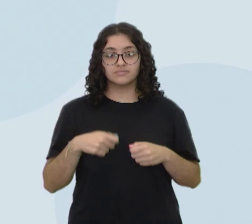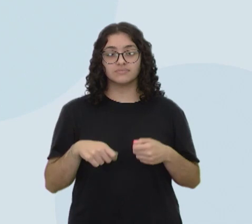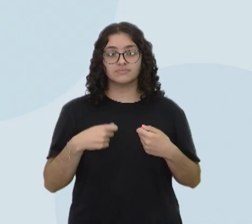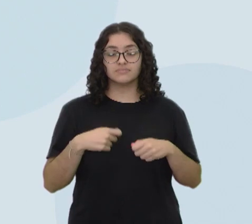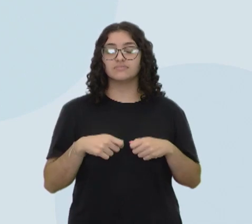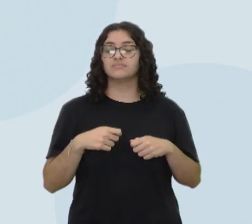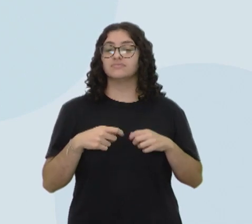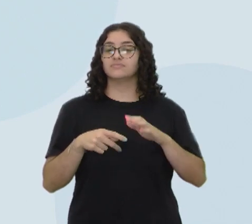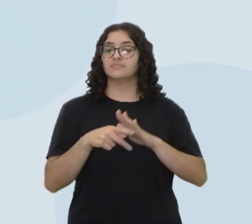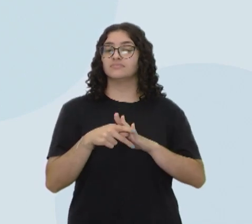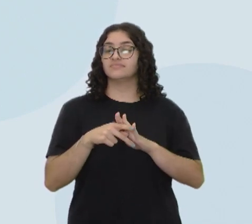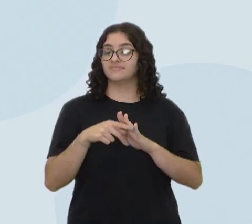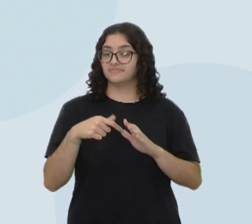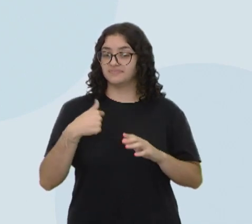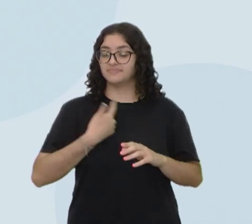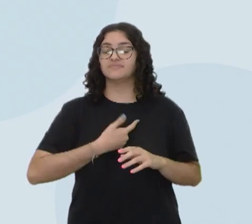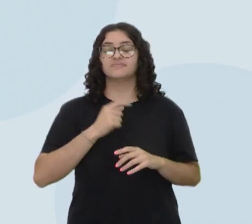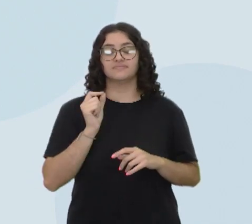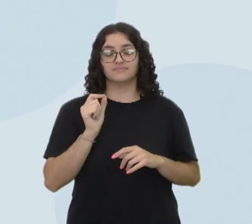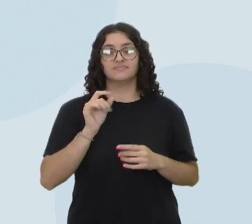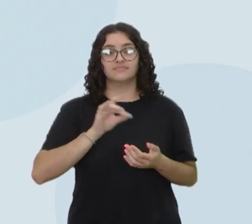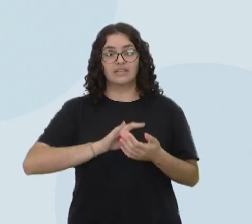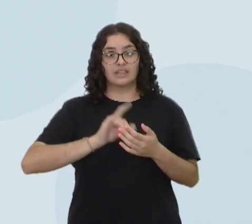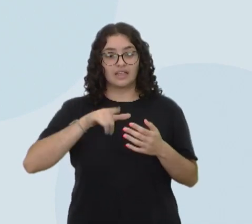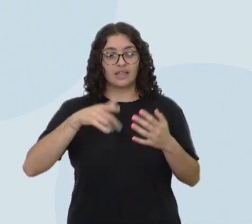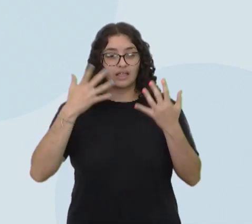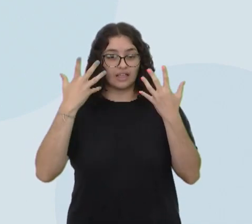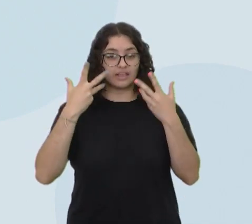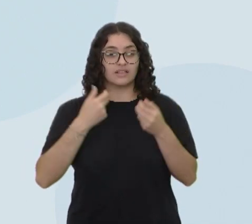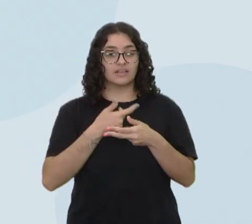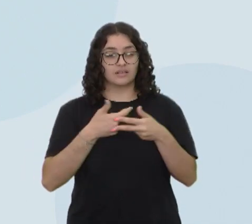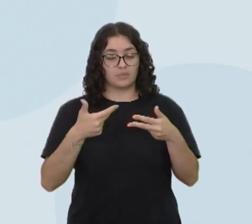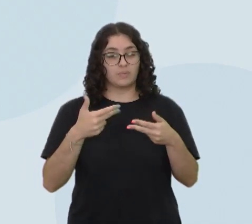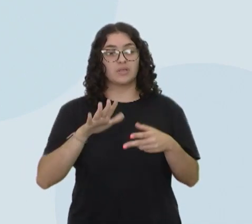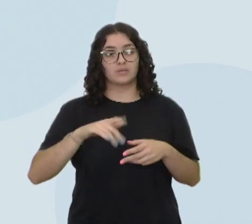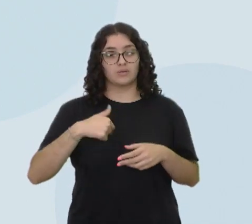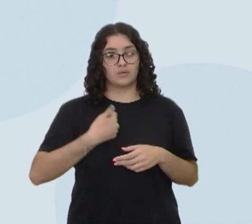abastecendo a nós, obviamente, também aos animais, mas basicamente a gente,